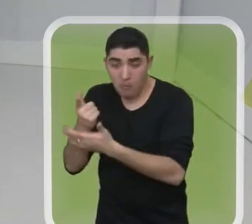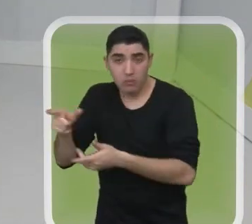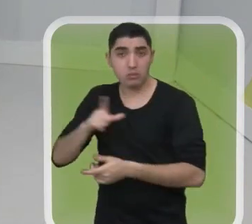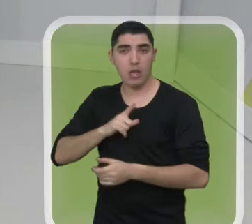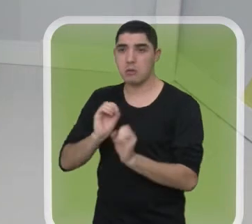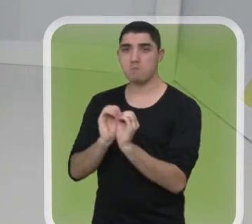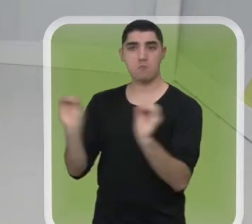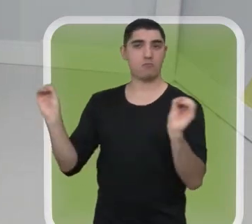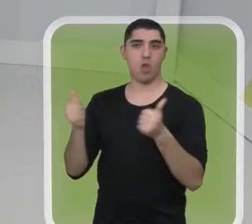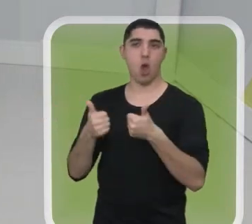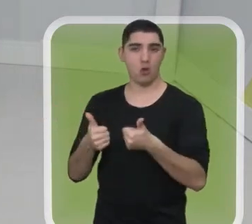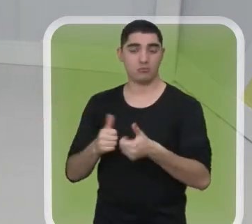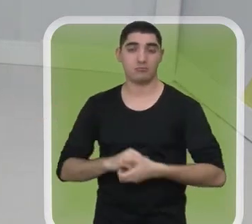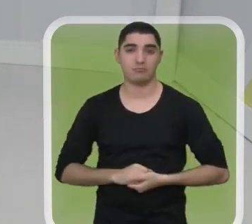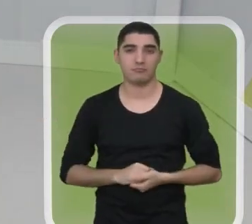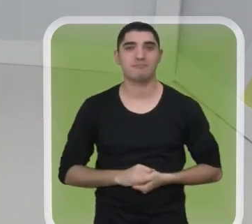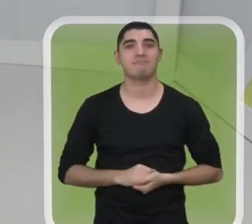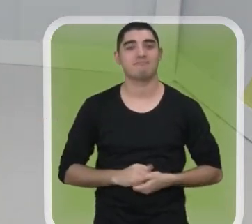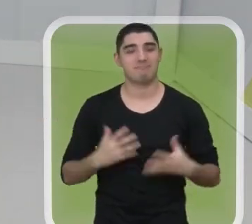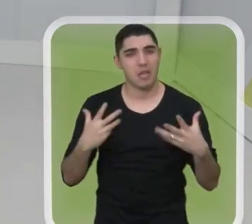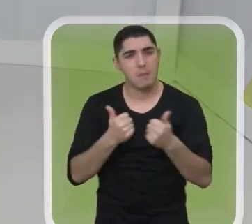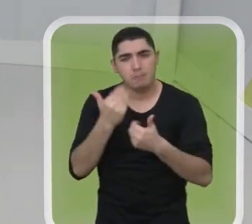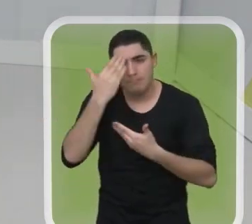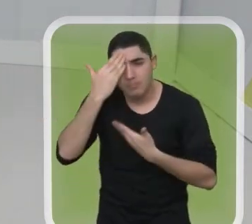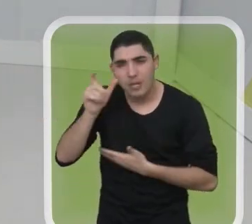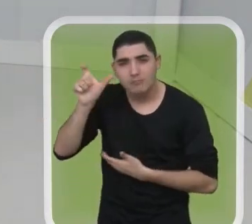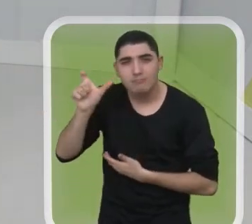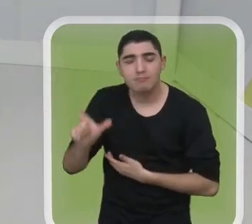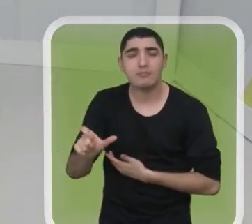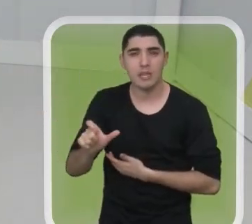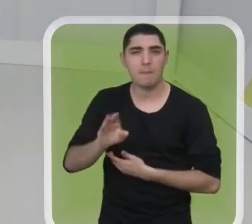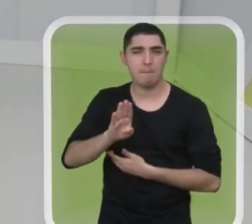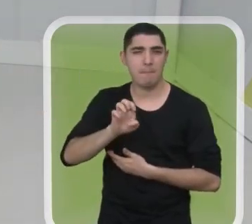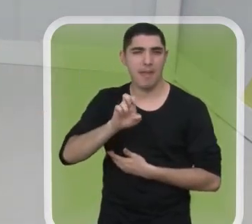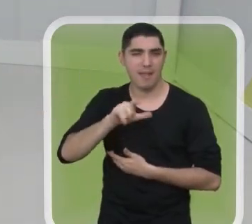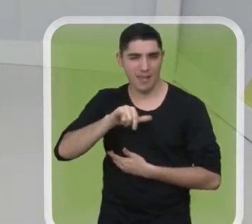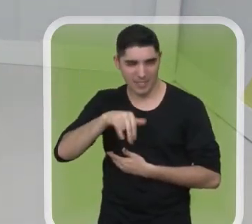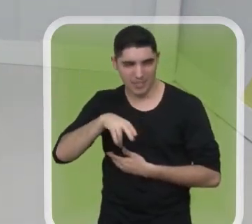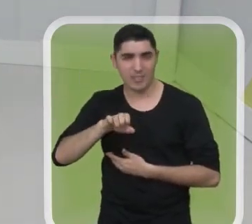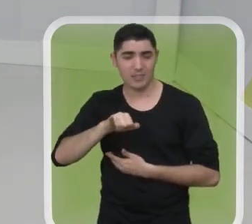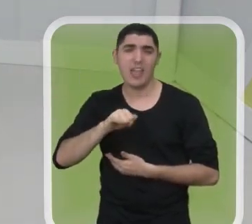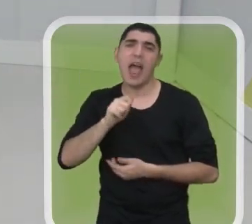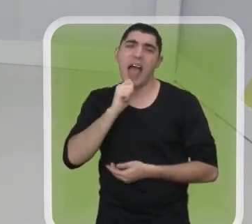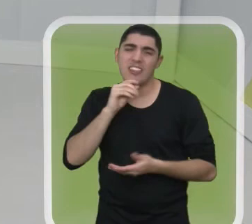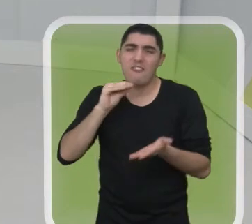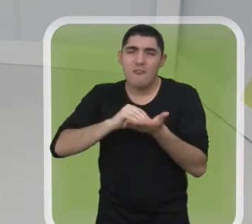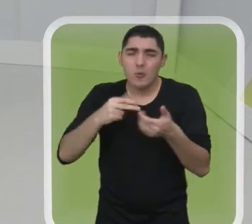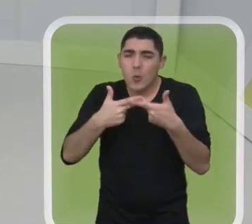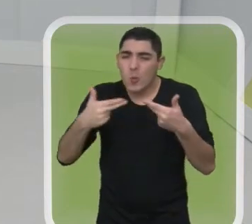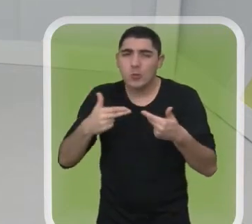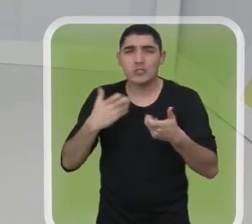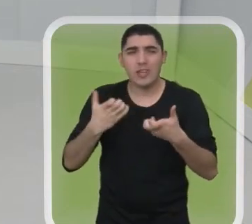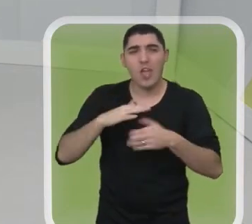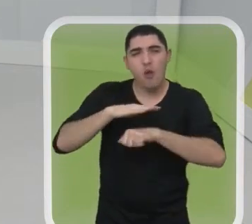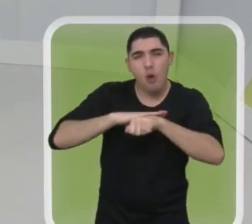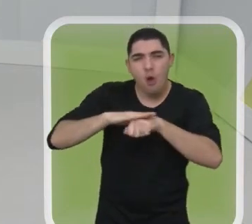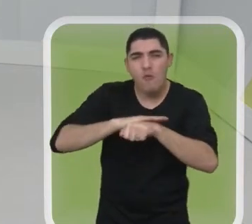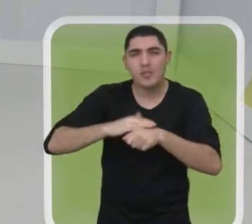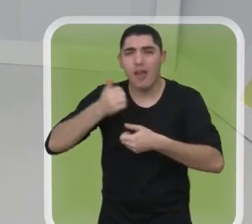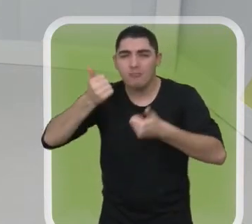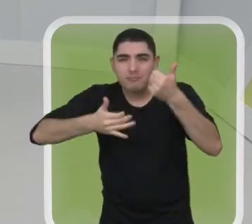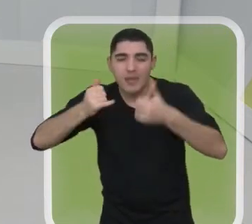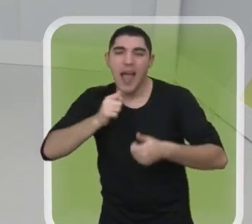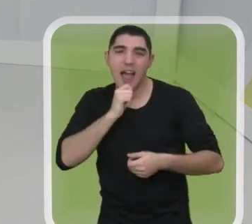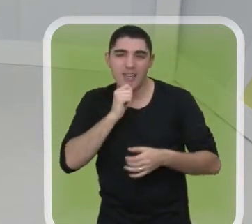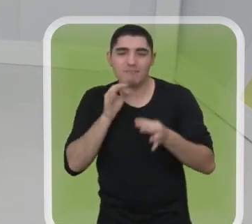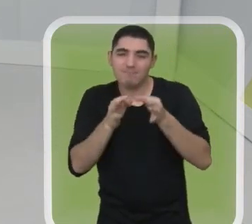Maravilha. Doutor Guilherme Bellini, quero muito lhe agradecer. Obrigado pelos esclarecimentos. Faltou muita coisa para a gente conversar. Isso prova que o